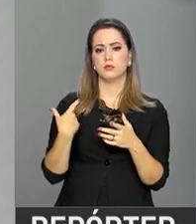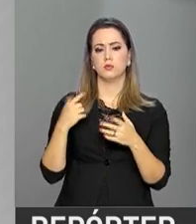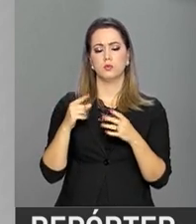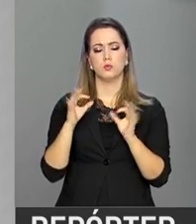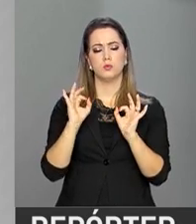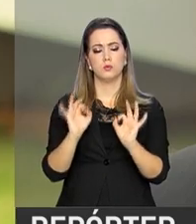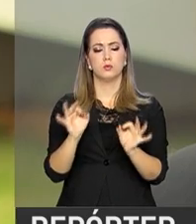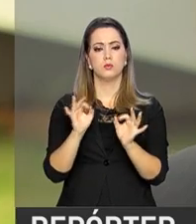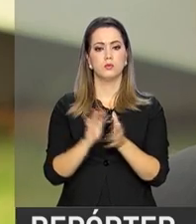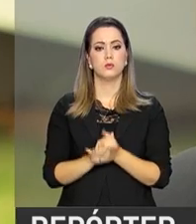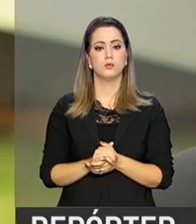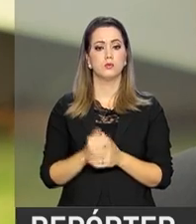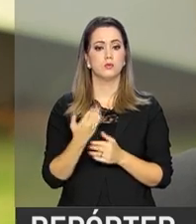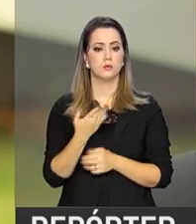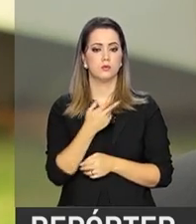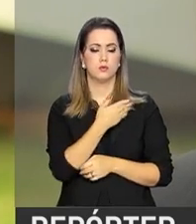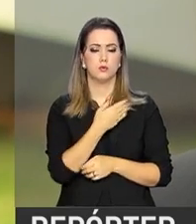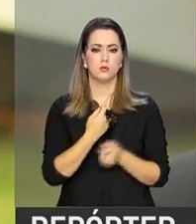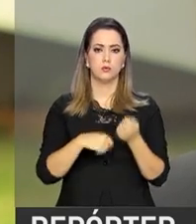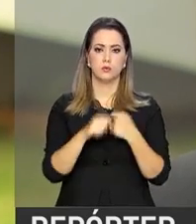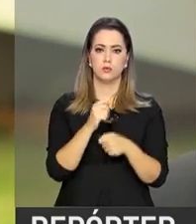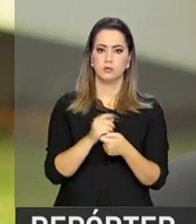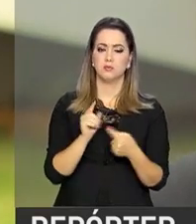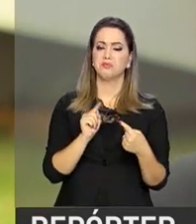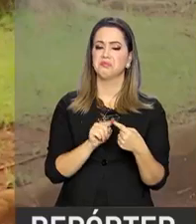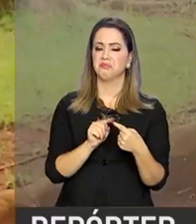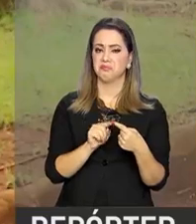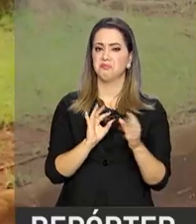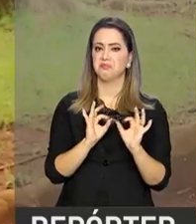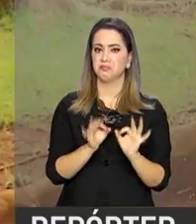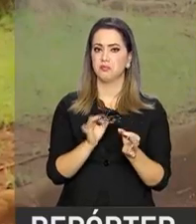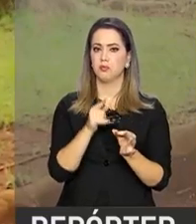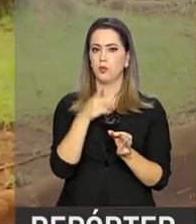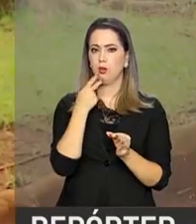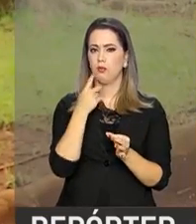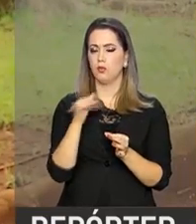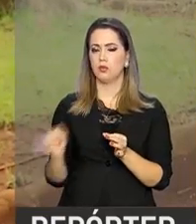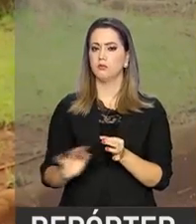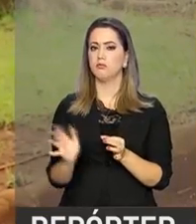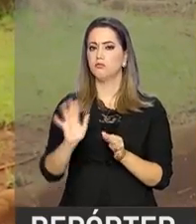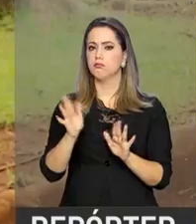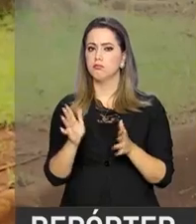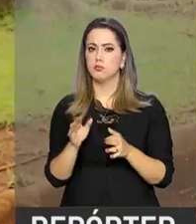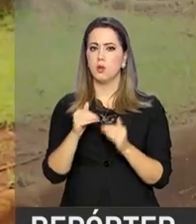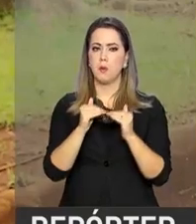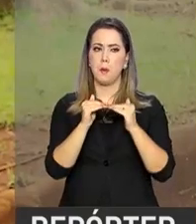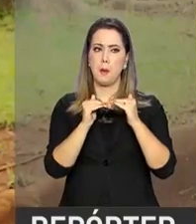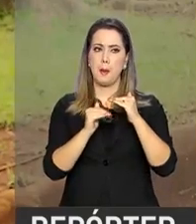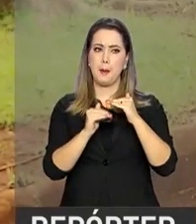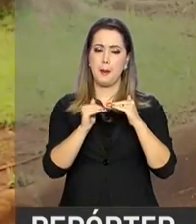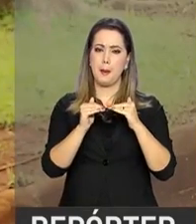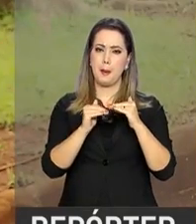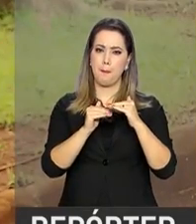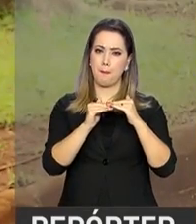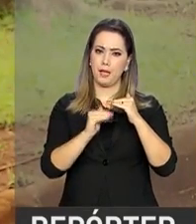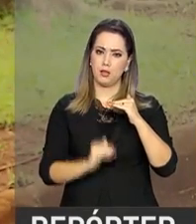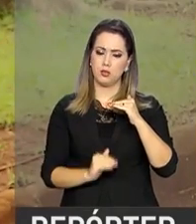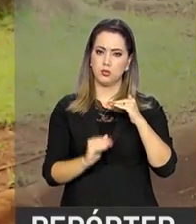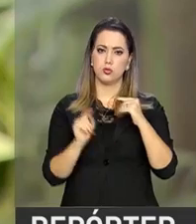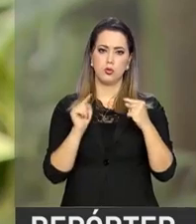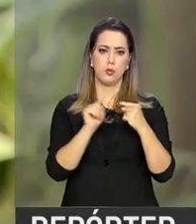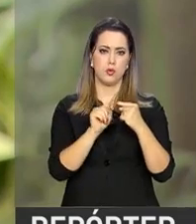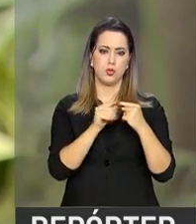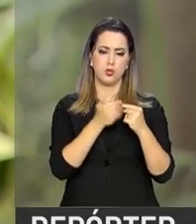certa este economista vai na mesma linha ele estima que a inflação vai ficar abaixo do centro da meta do banco central